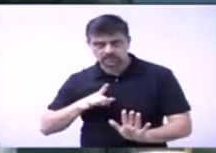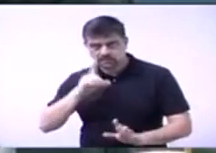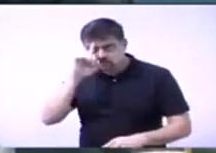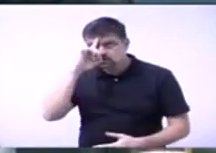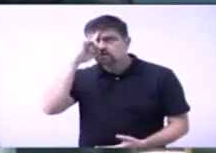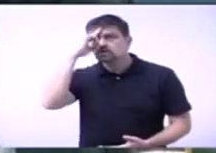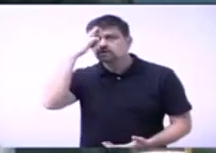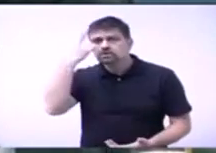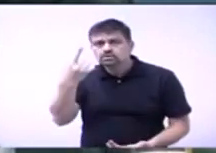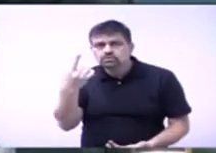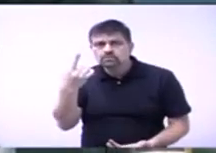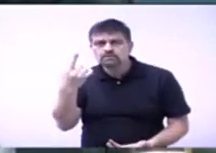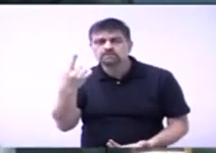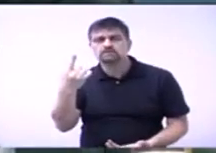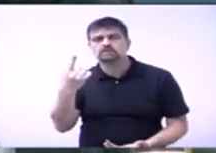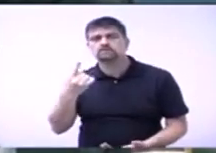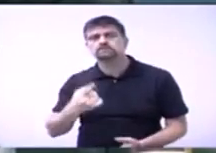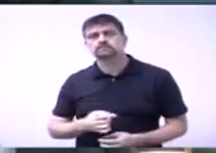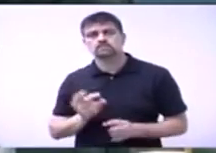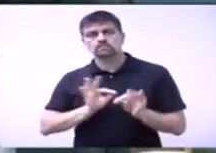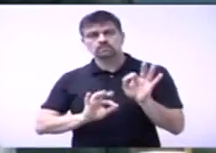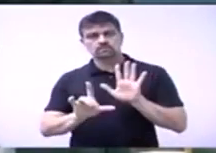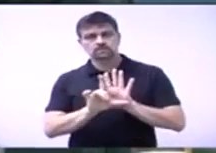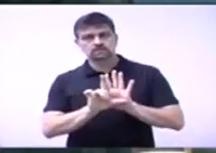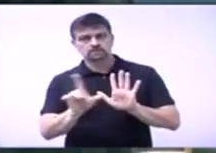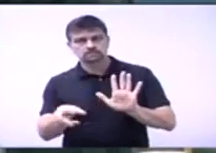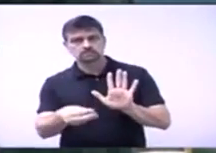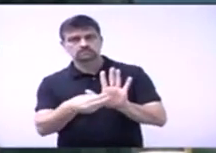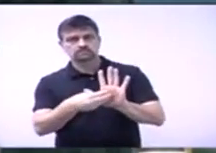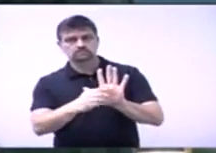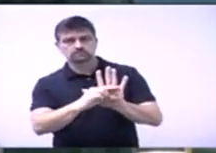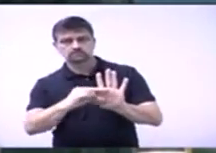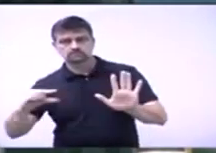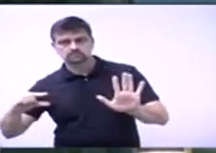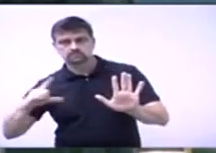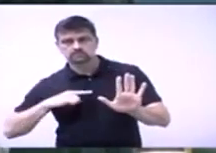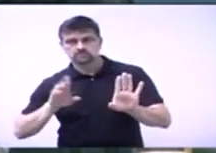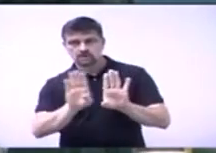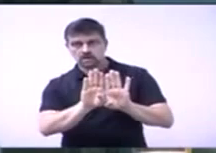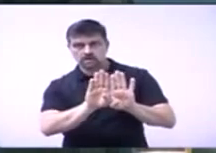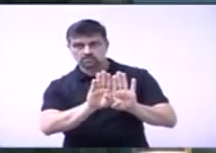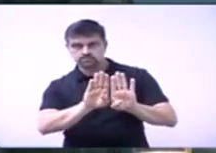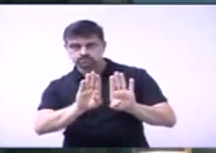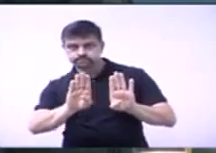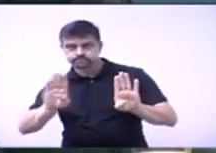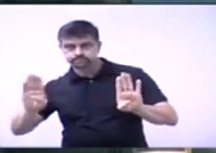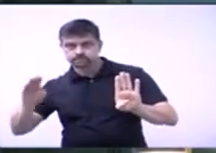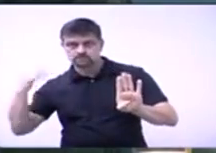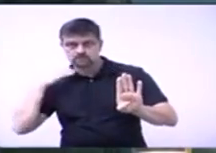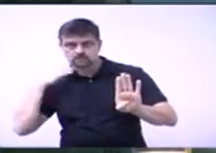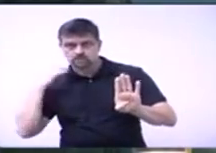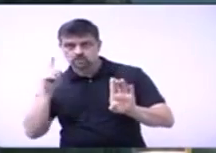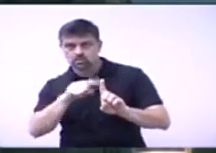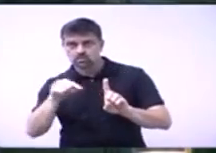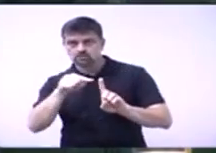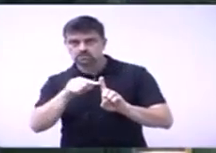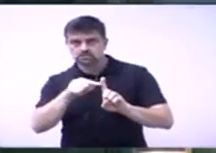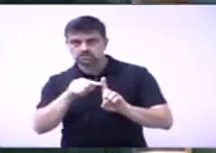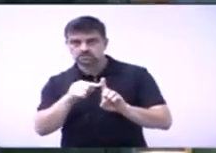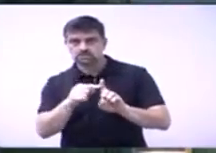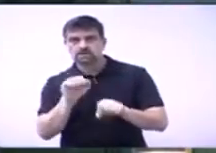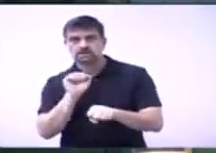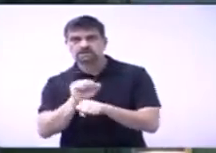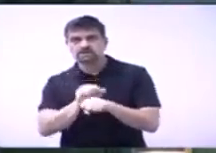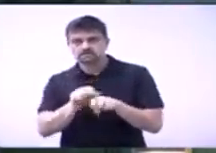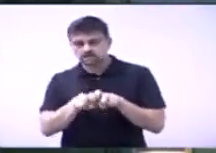que fica nesse projeto que é se essas divisórias vão ser instaladas é para separar o povo da espera